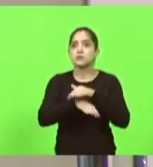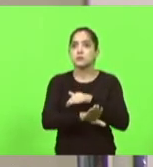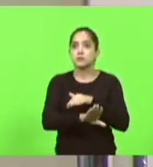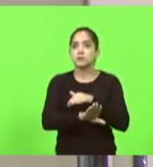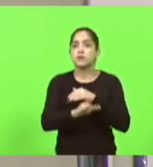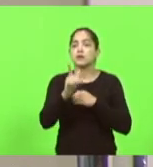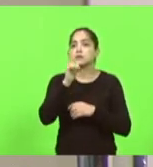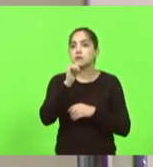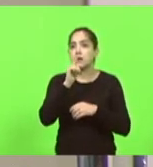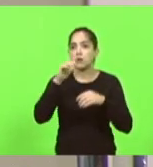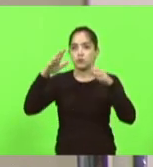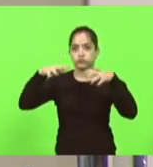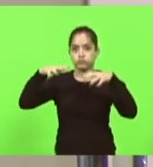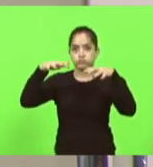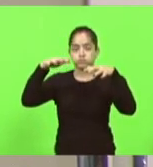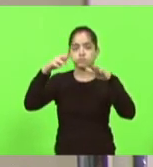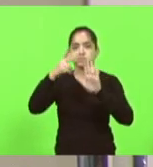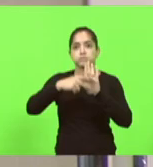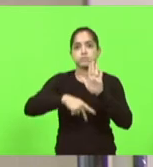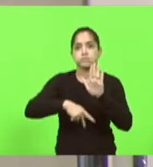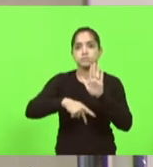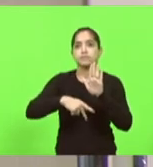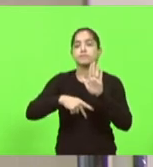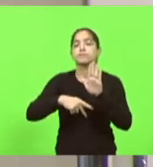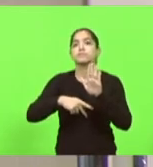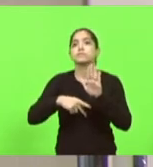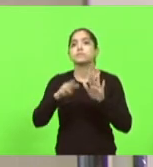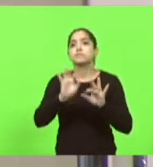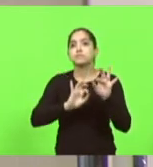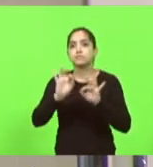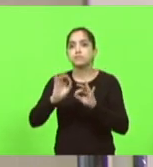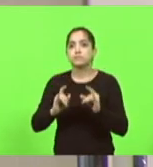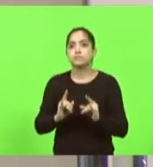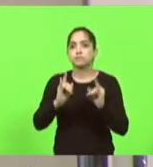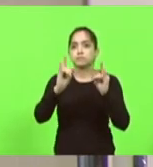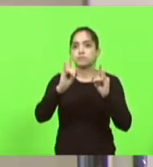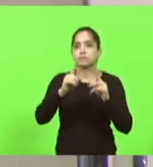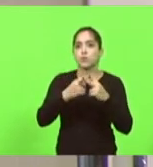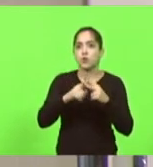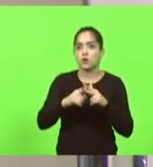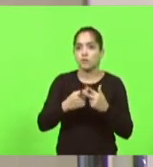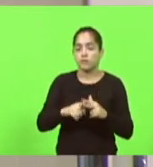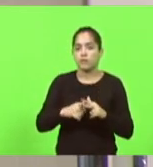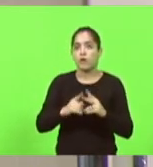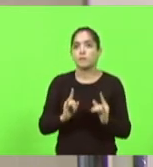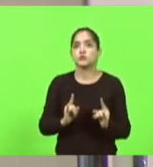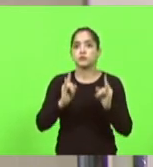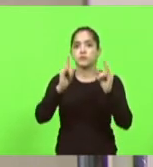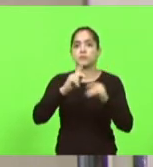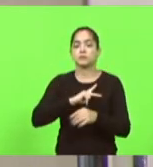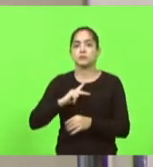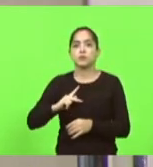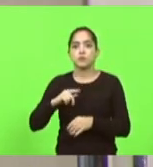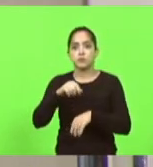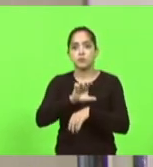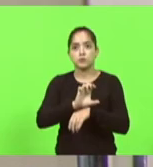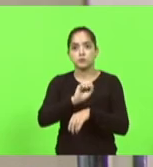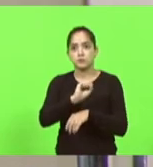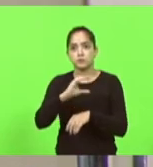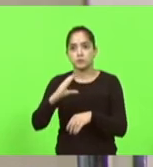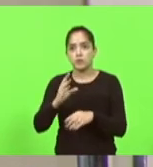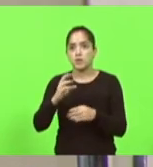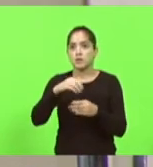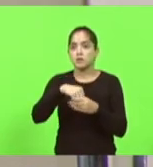de água da chuva nos projetos arquitetônicos das novas edificações ou reforma de prédios públicos no Estado de Santa Catarina. Dentro deste projeto